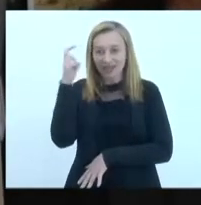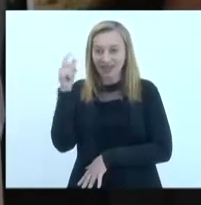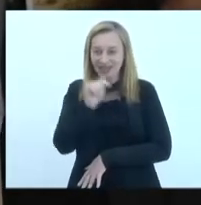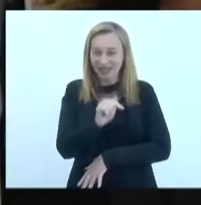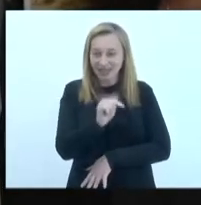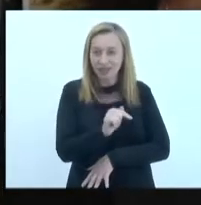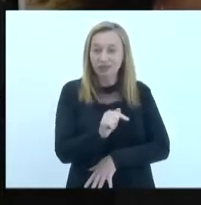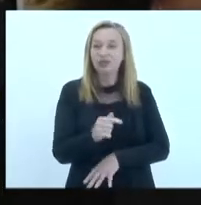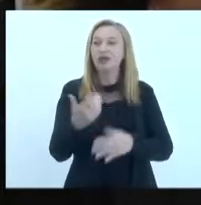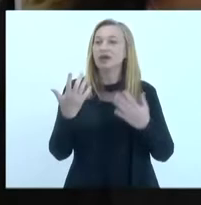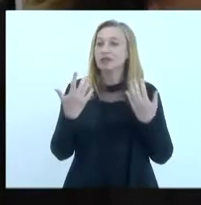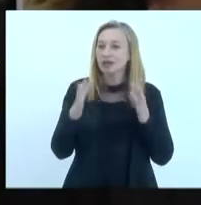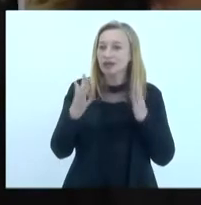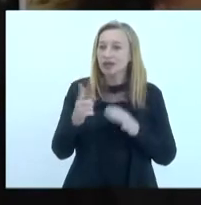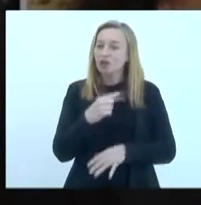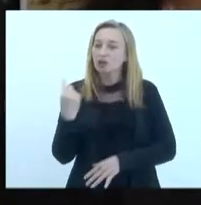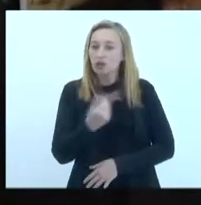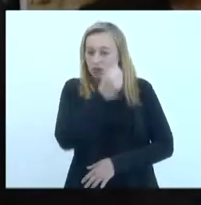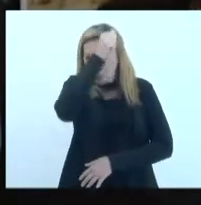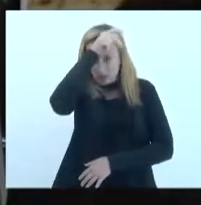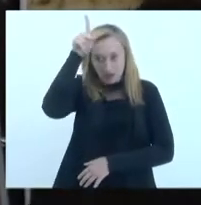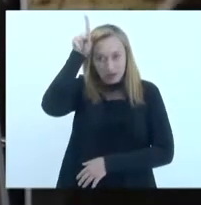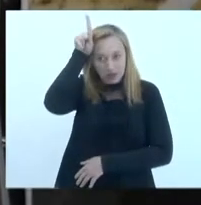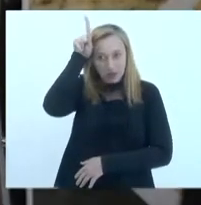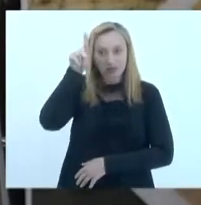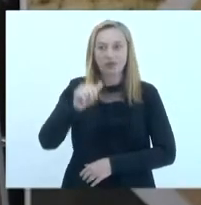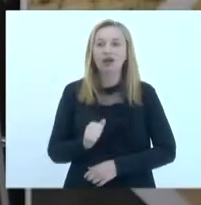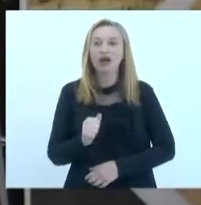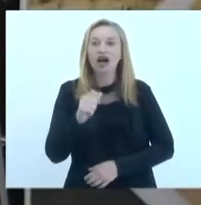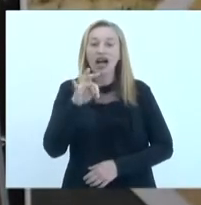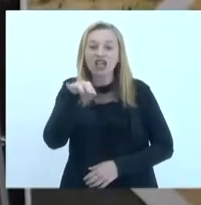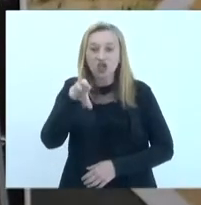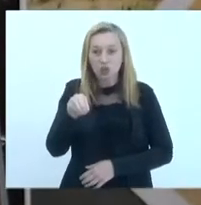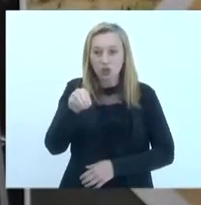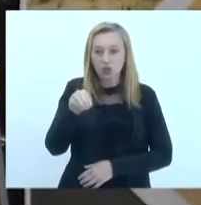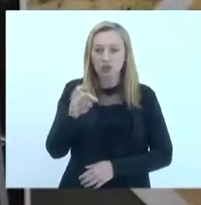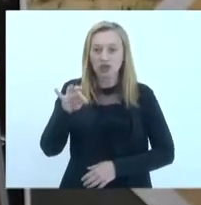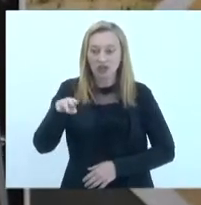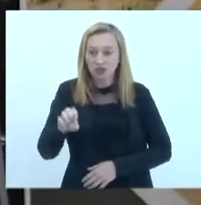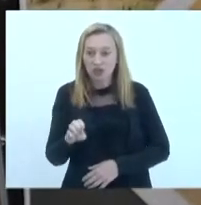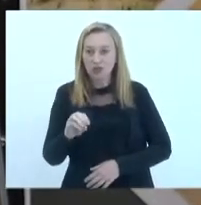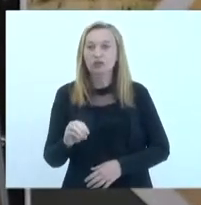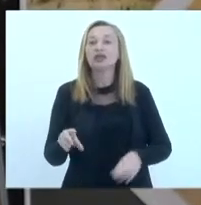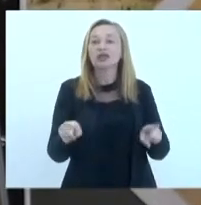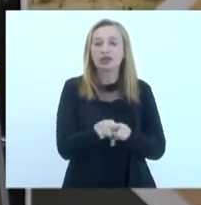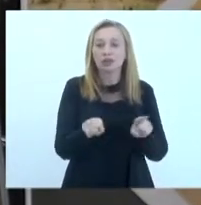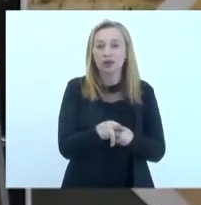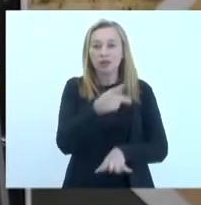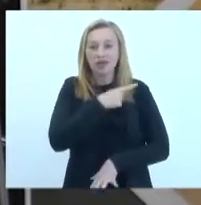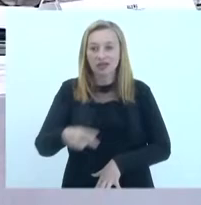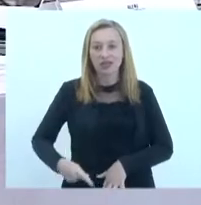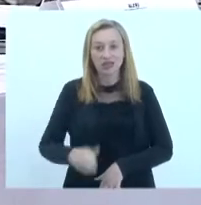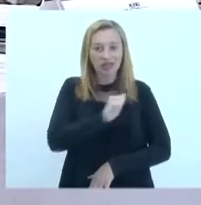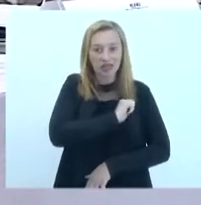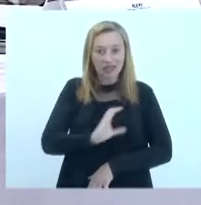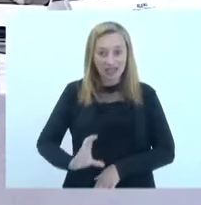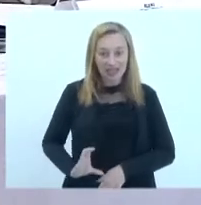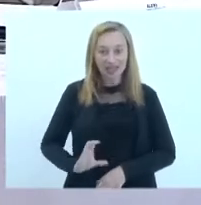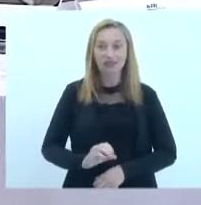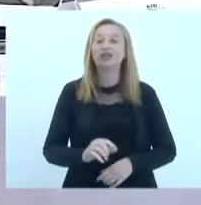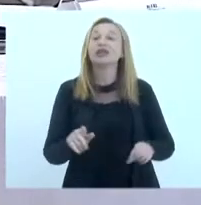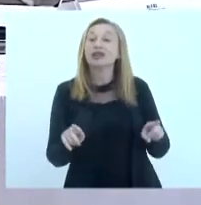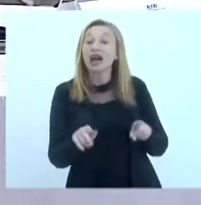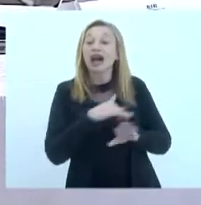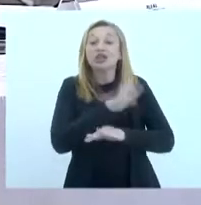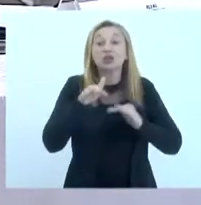Cumprimentando, primeiramente, ao nosso prefeito, Antônio Francisco Neto, e também ao presidente da Alerj, André Siciliano.